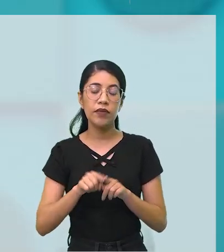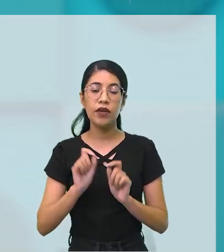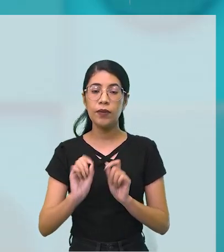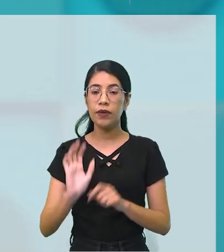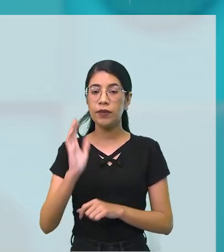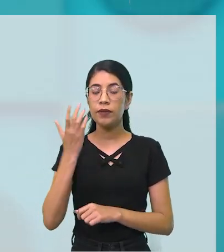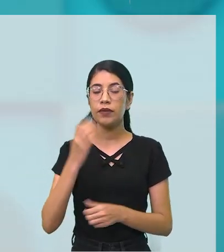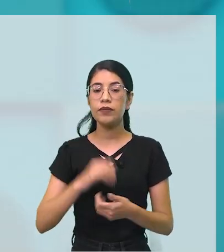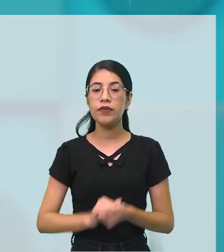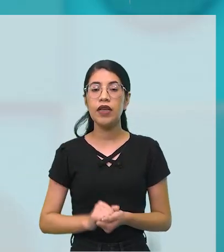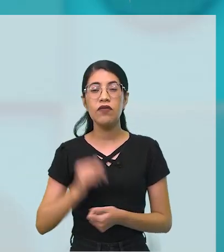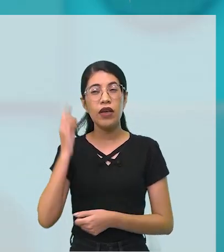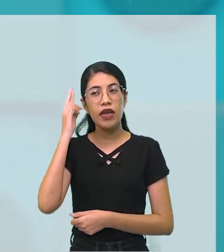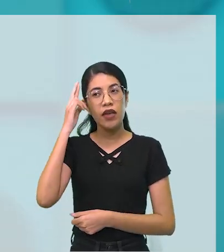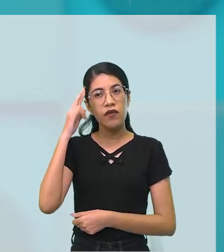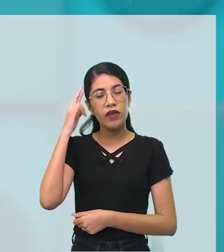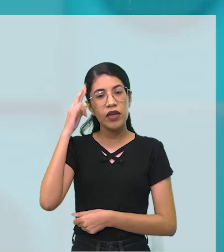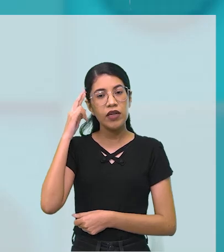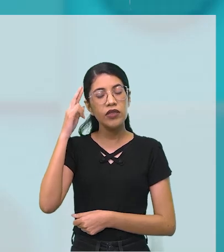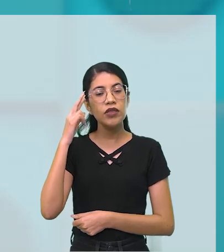o quê? A reflexão